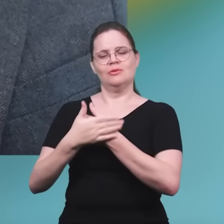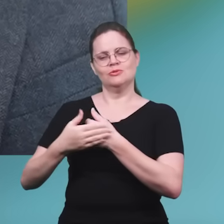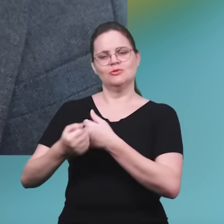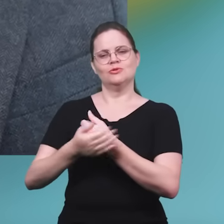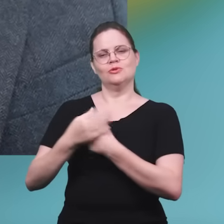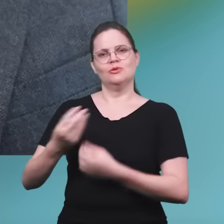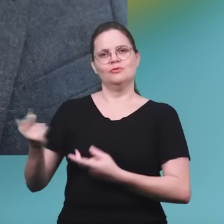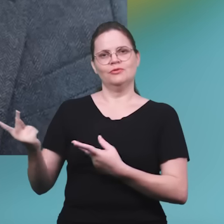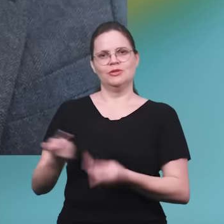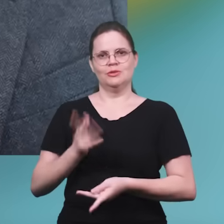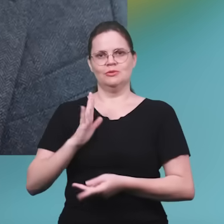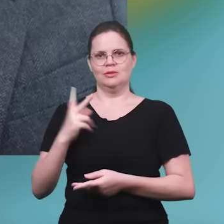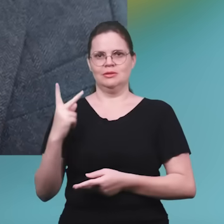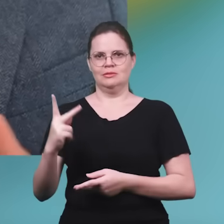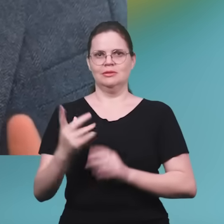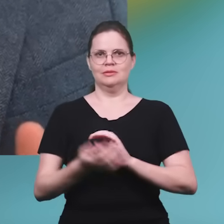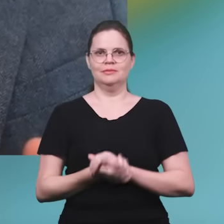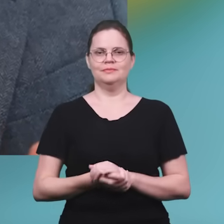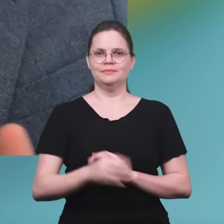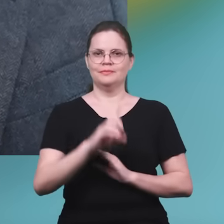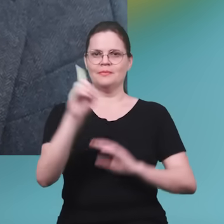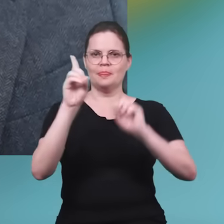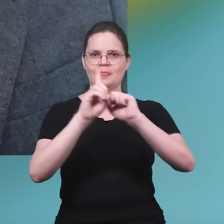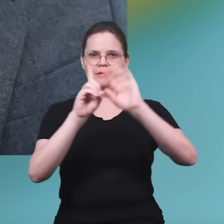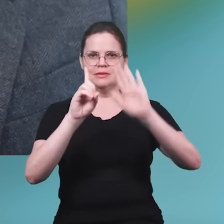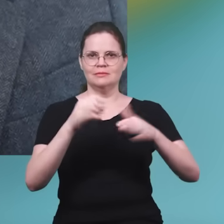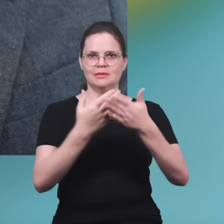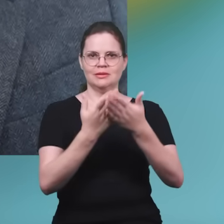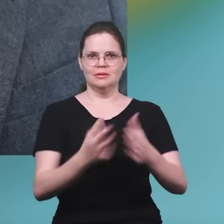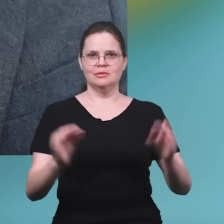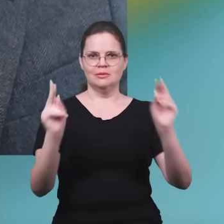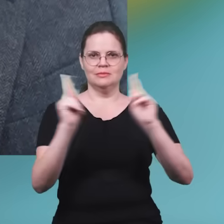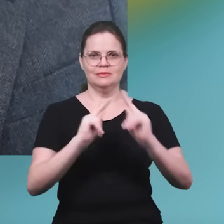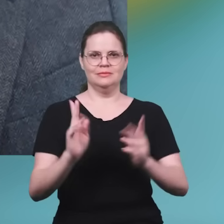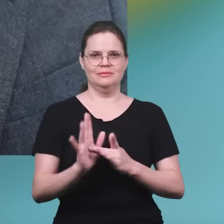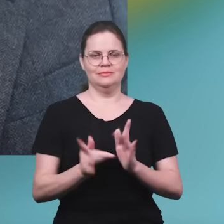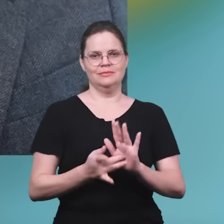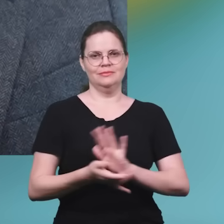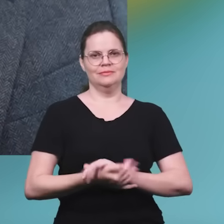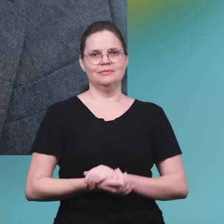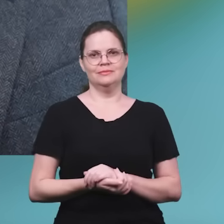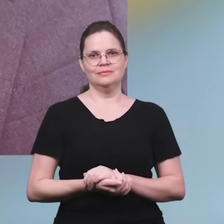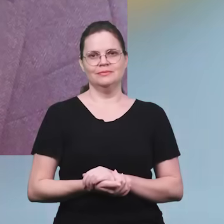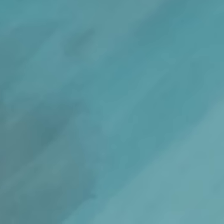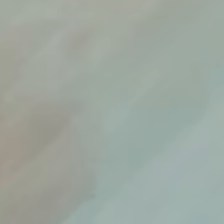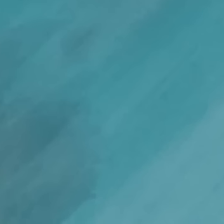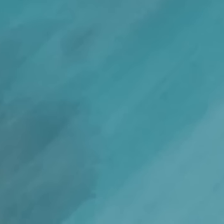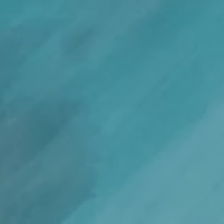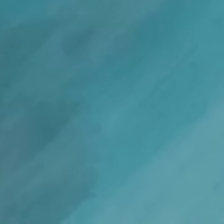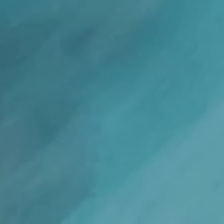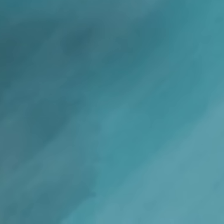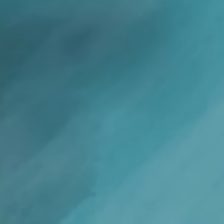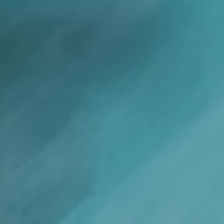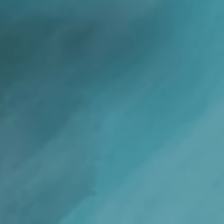e visitar o seu coração. Que Deus abençoe a todos. A paz do Senhor Jesus.